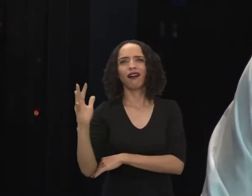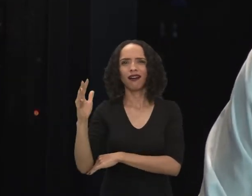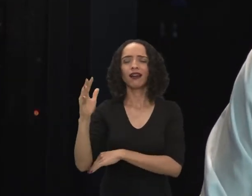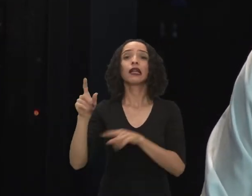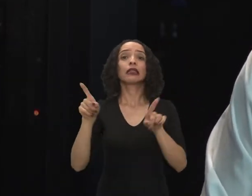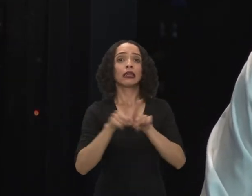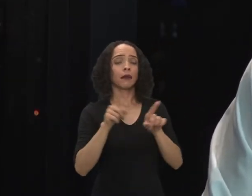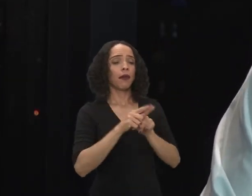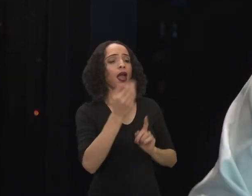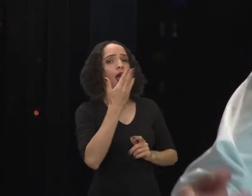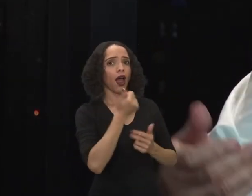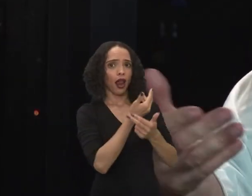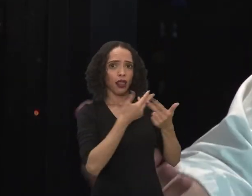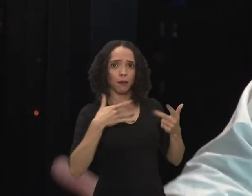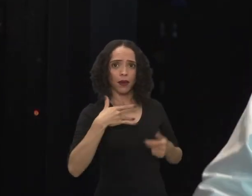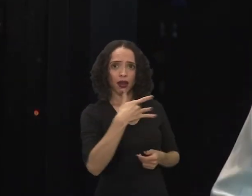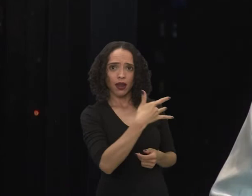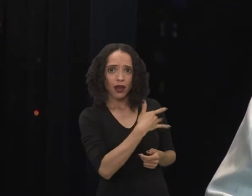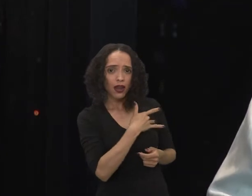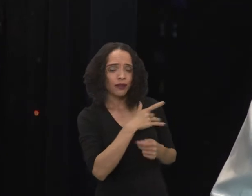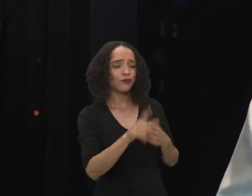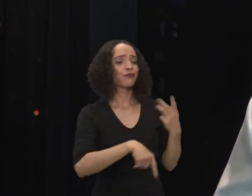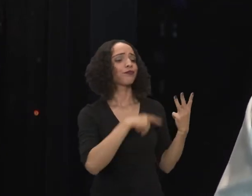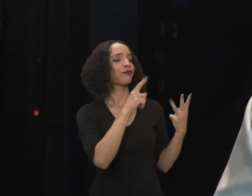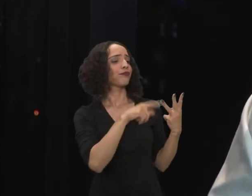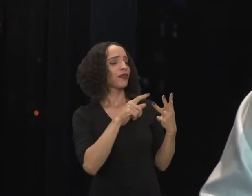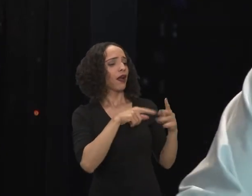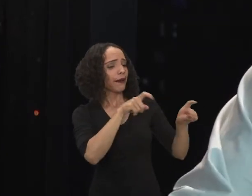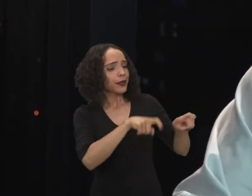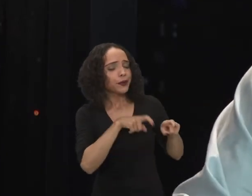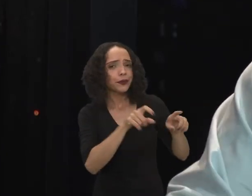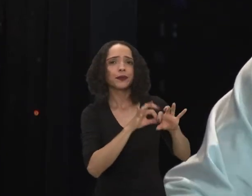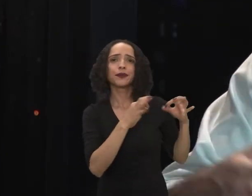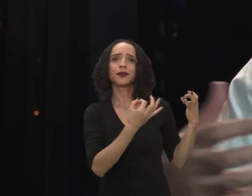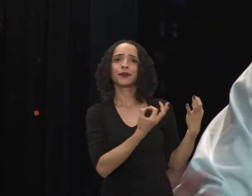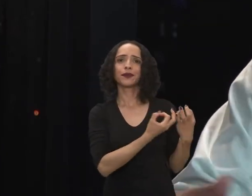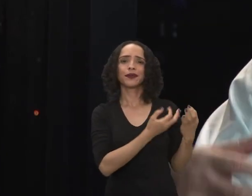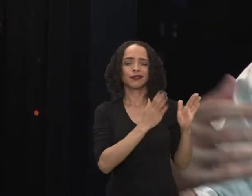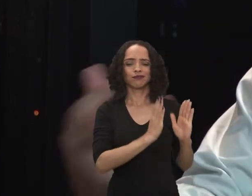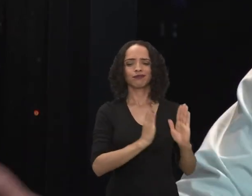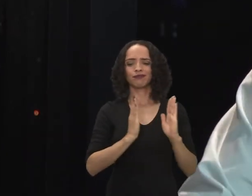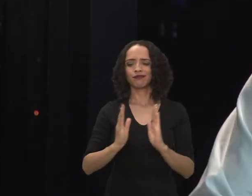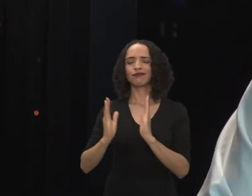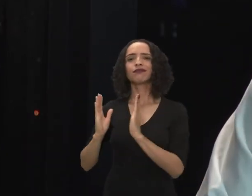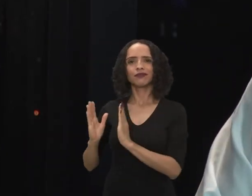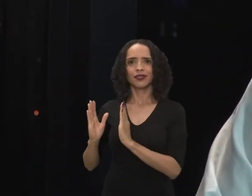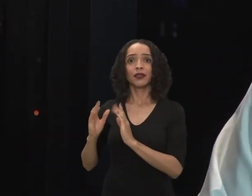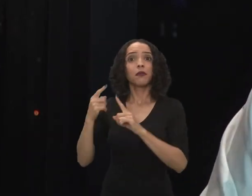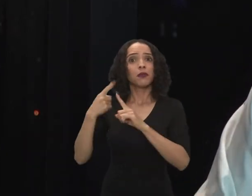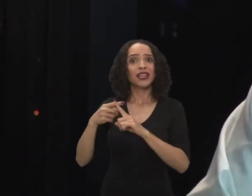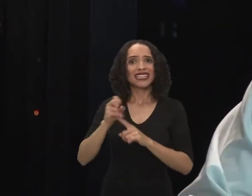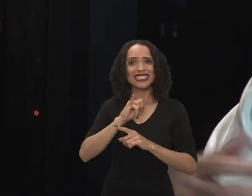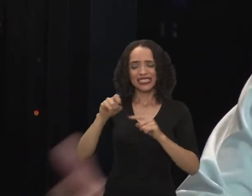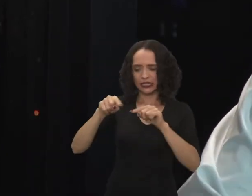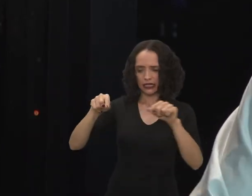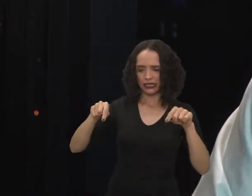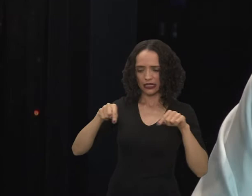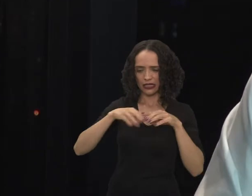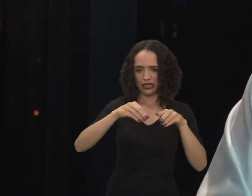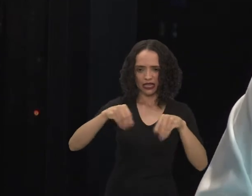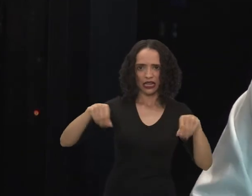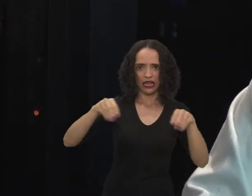de agricultura e da questão social, porque você distribuindo terras, você gera